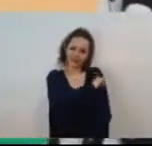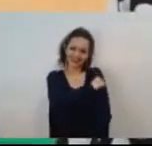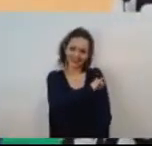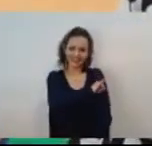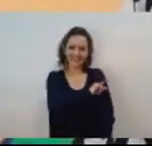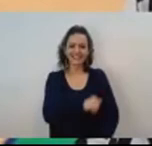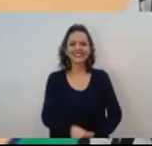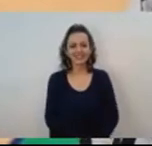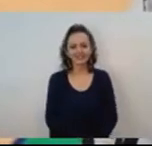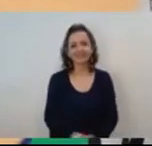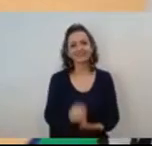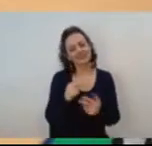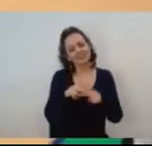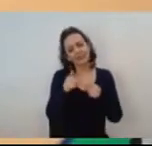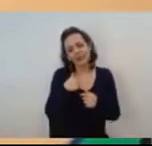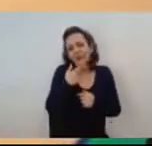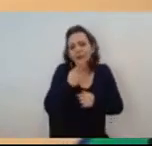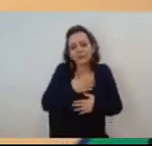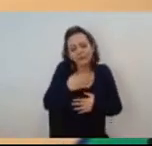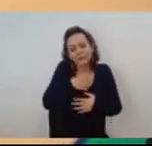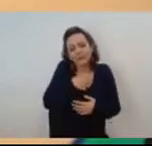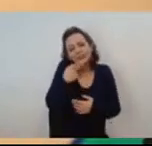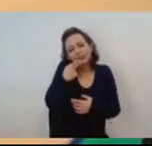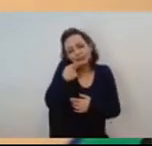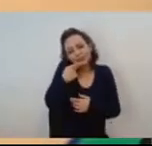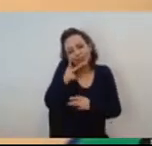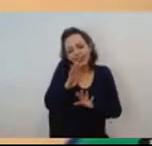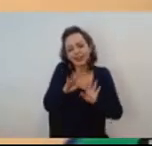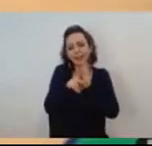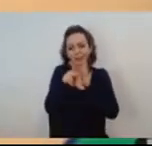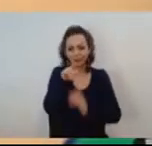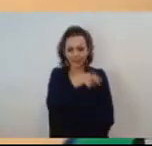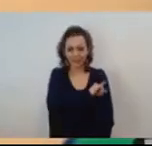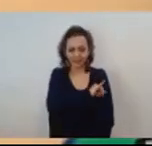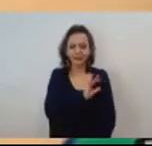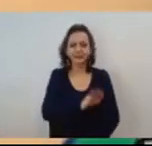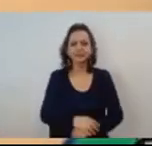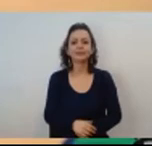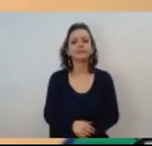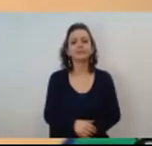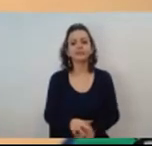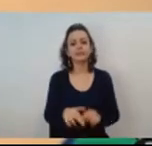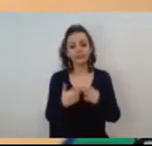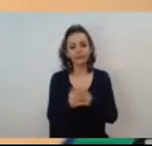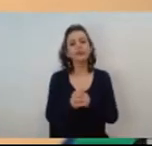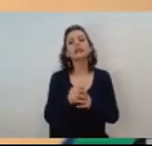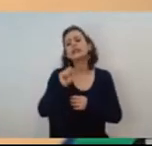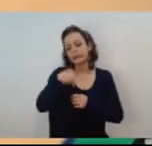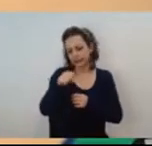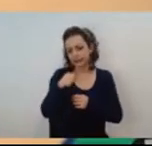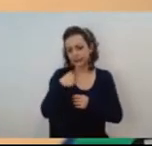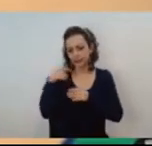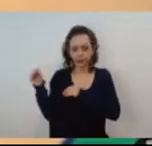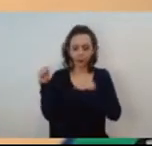Paulo biscuit além da mudança aqui para São Paulo o programa